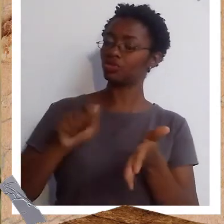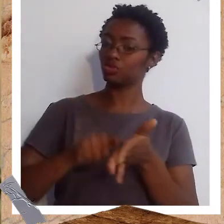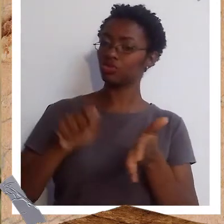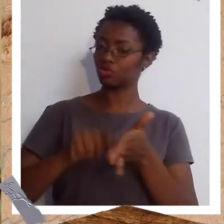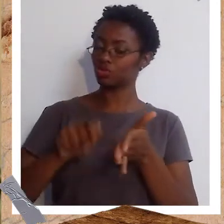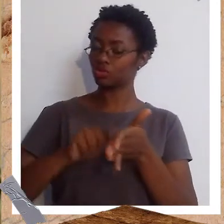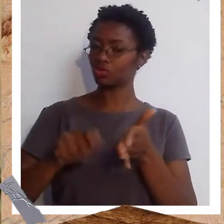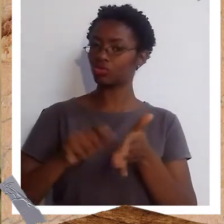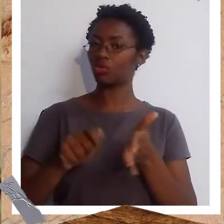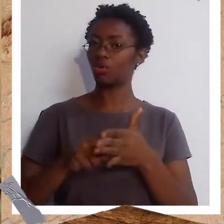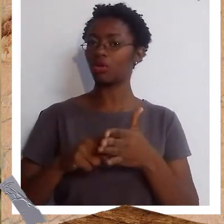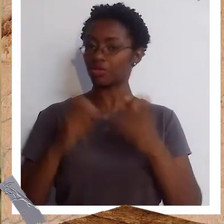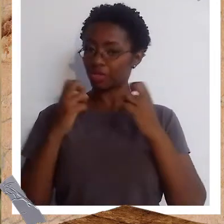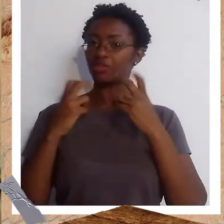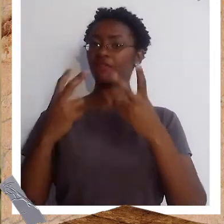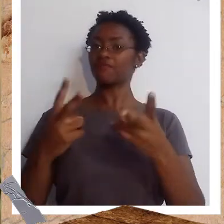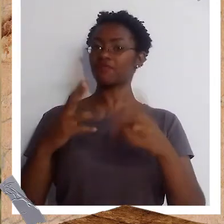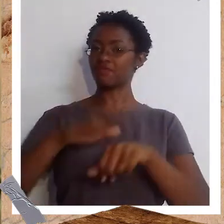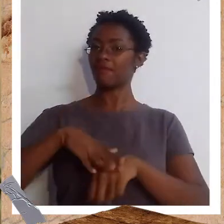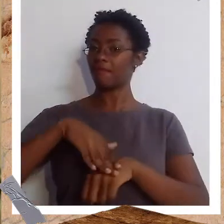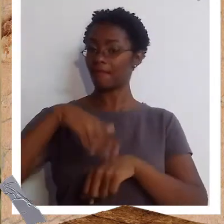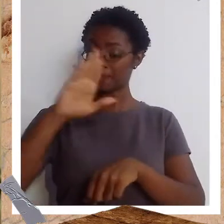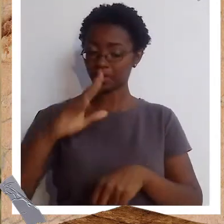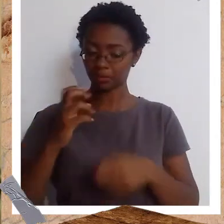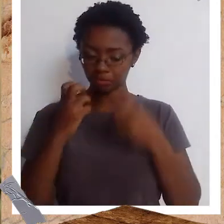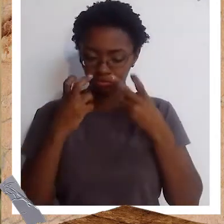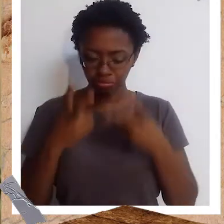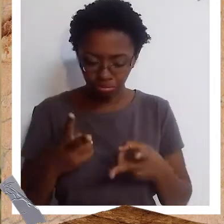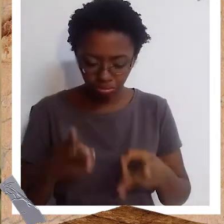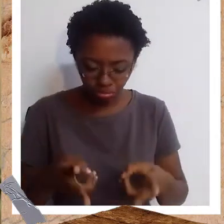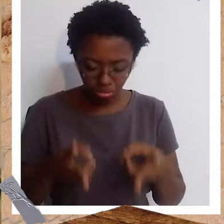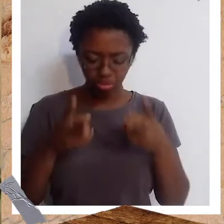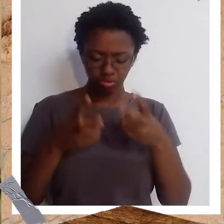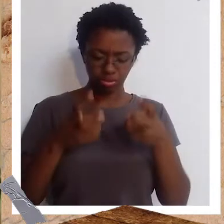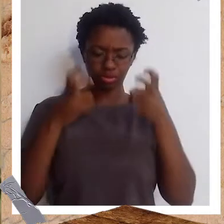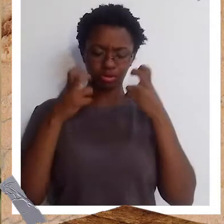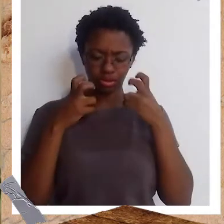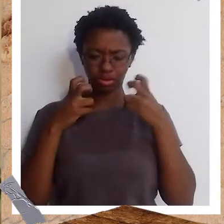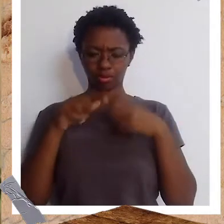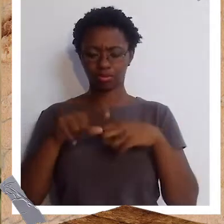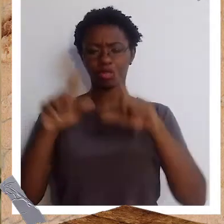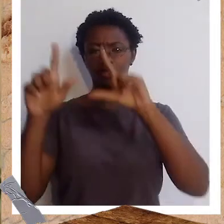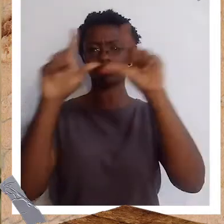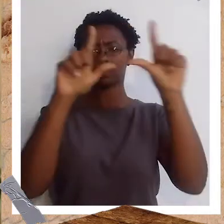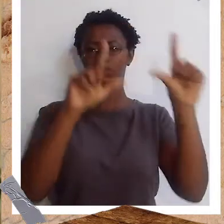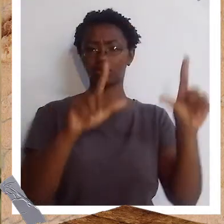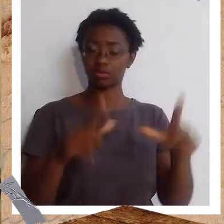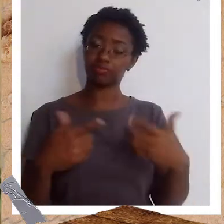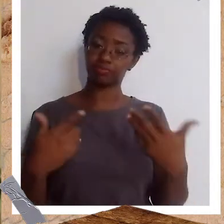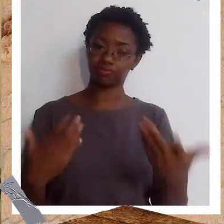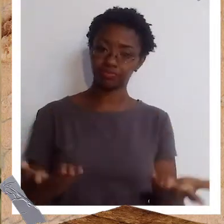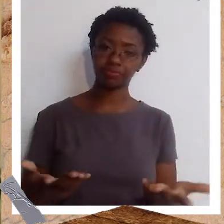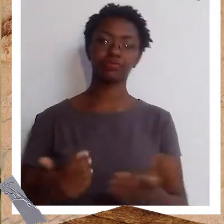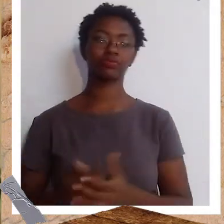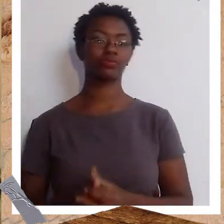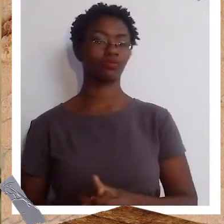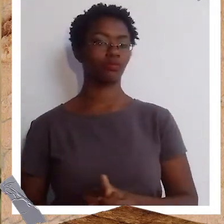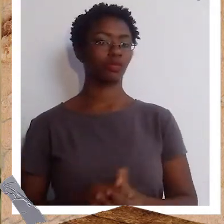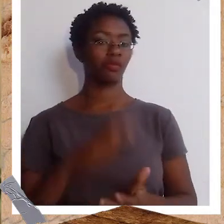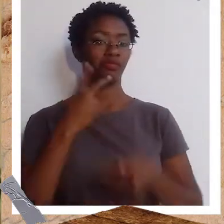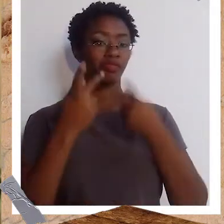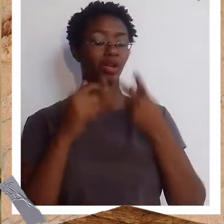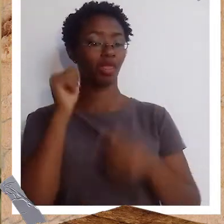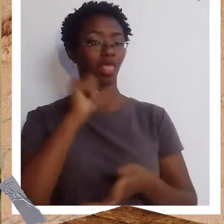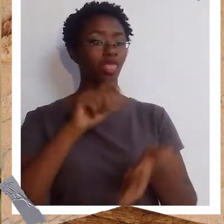dimensão, por assim dizer, que a gente mais se debruça para essa exposição, afinal de contas, estamos falando da